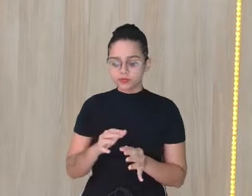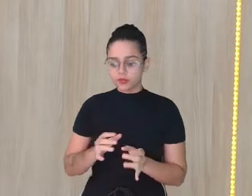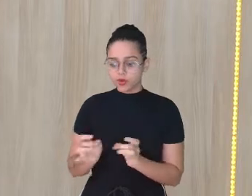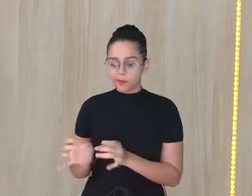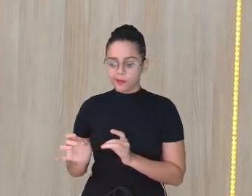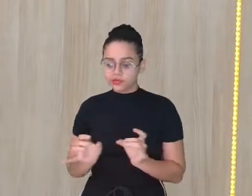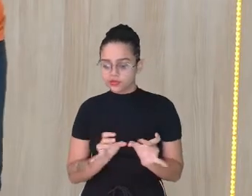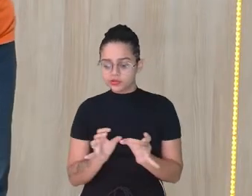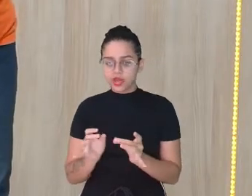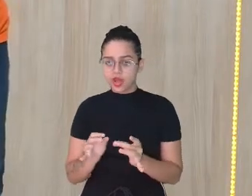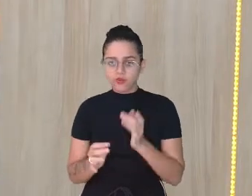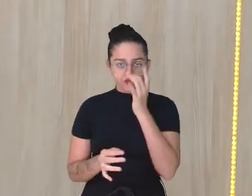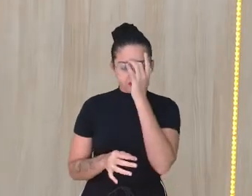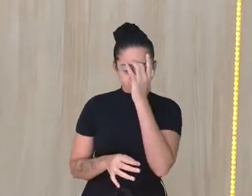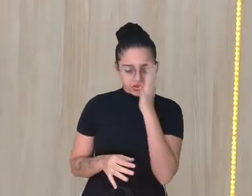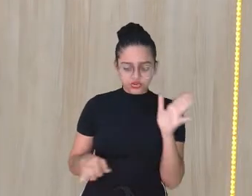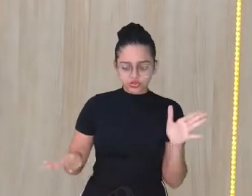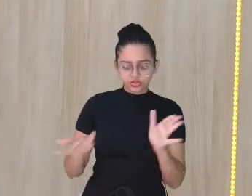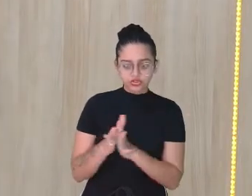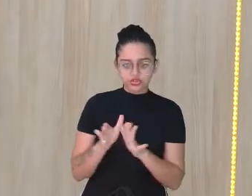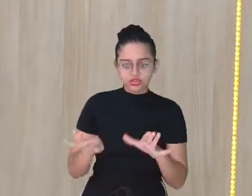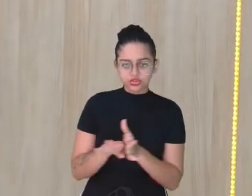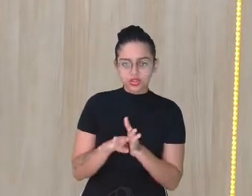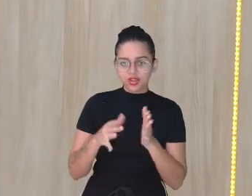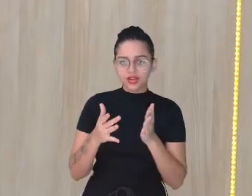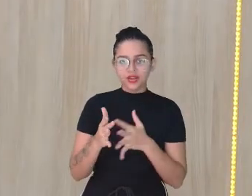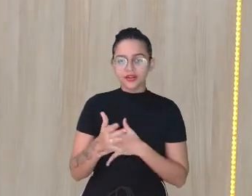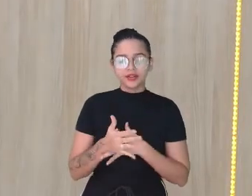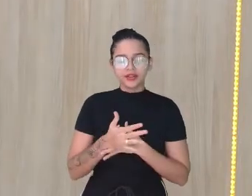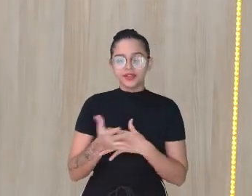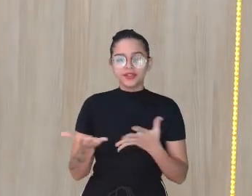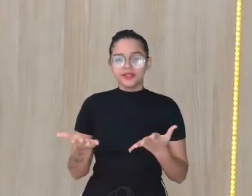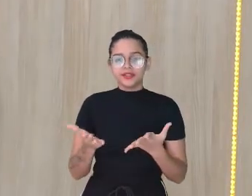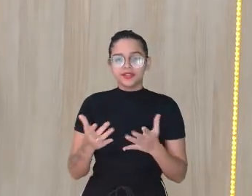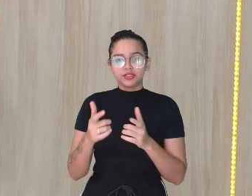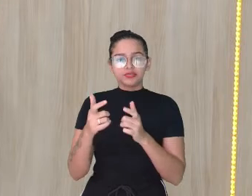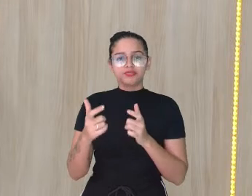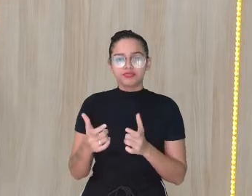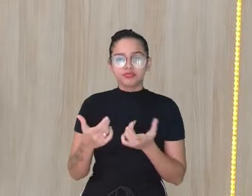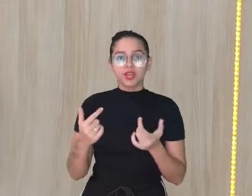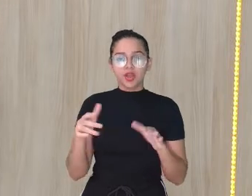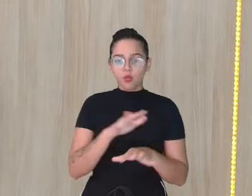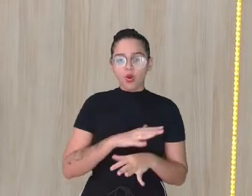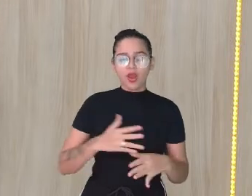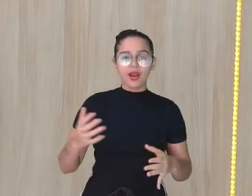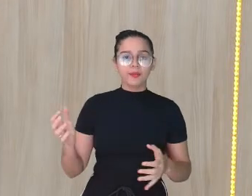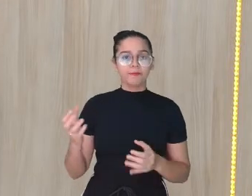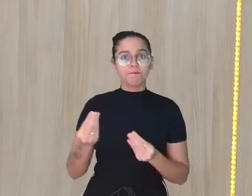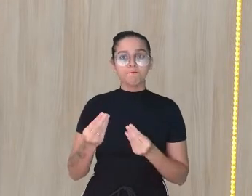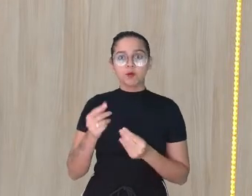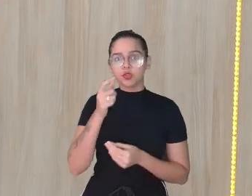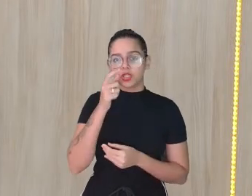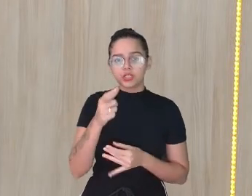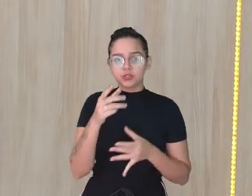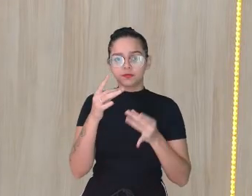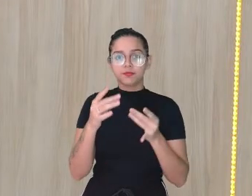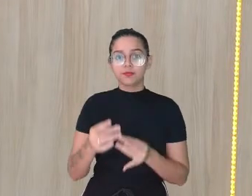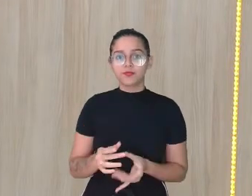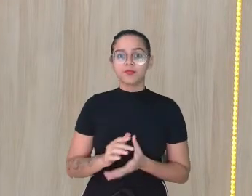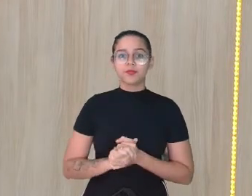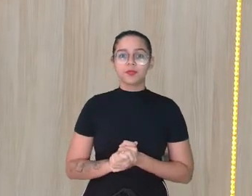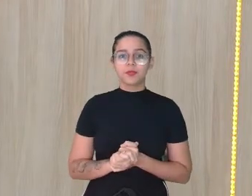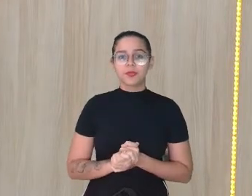comercial, né? Facilidades para chegar não sei aonde. Então, assim, é uma área rica, muito interessante.